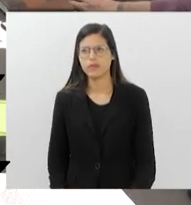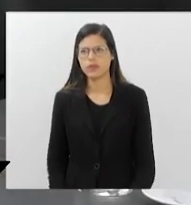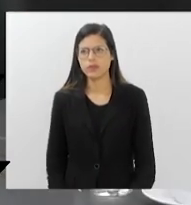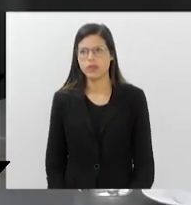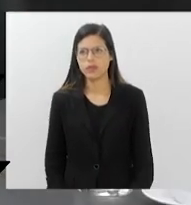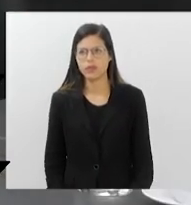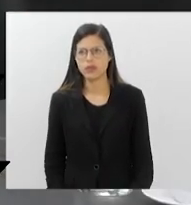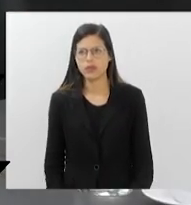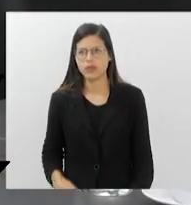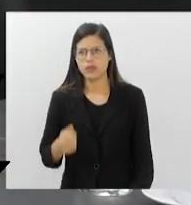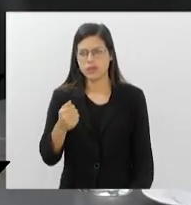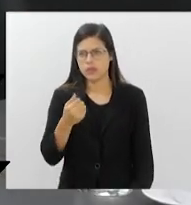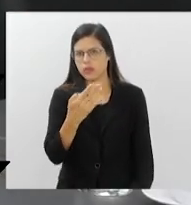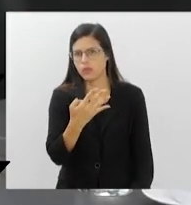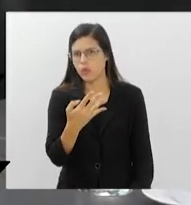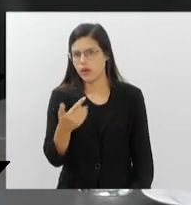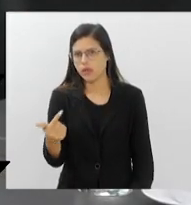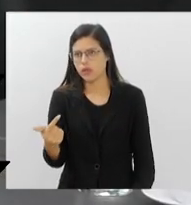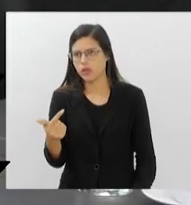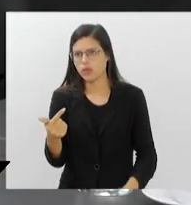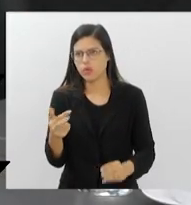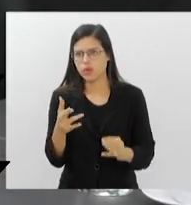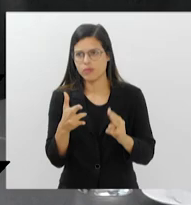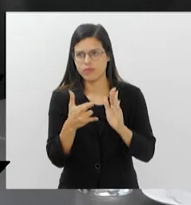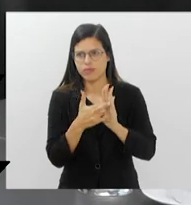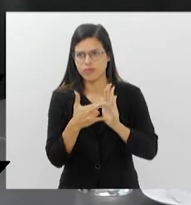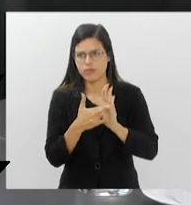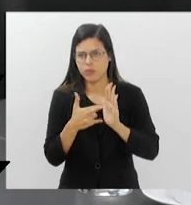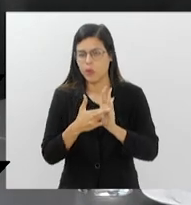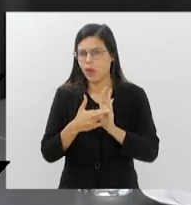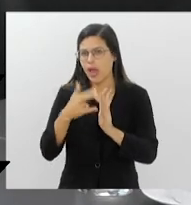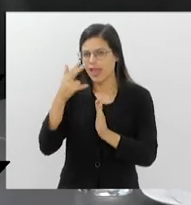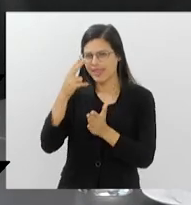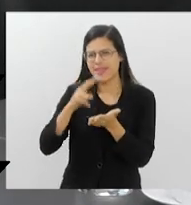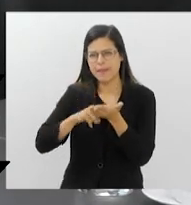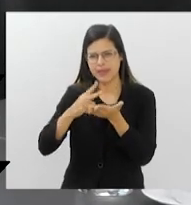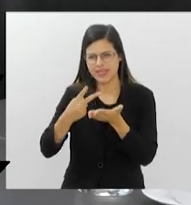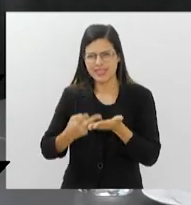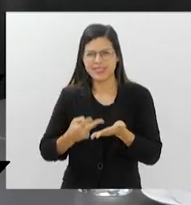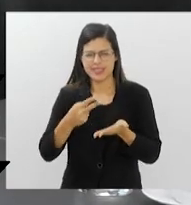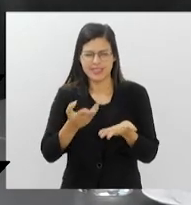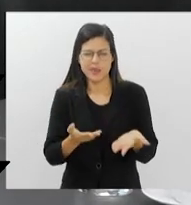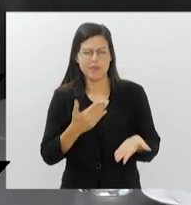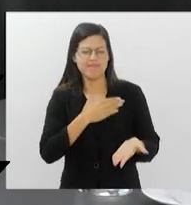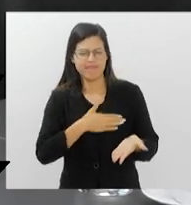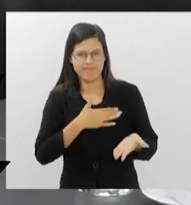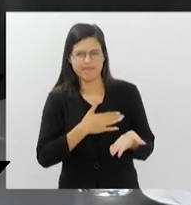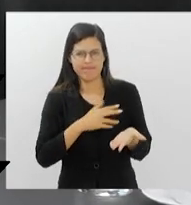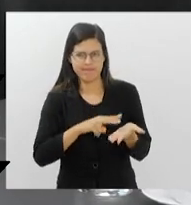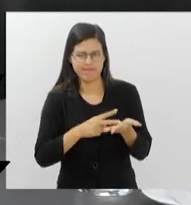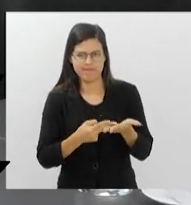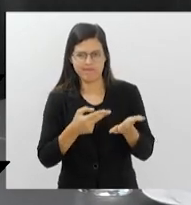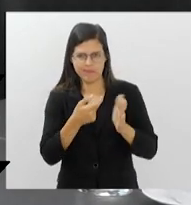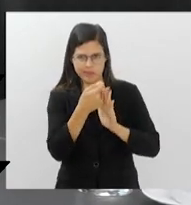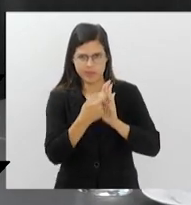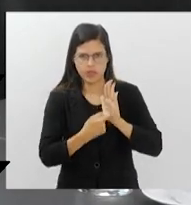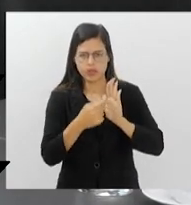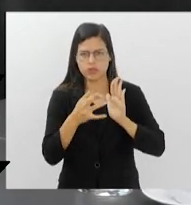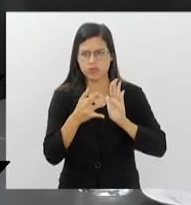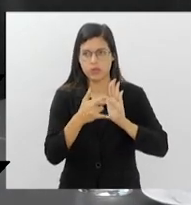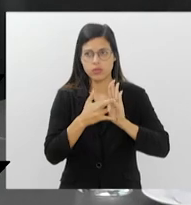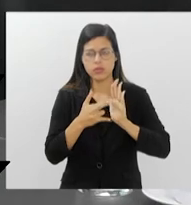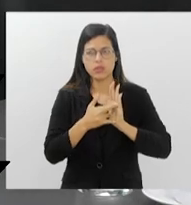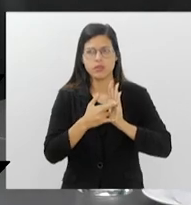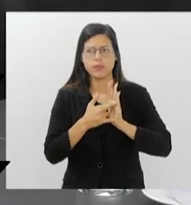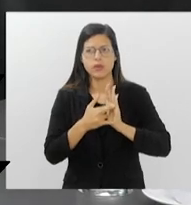barra do 142 do Regimento Gostei da zés que que na verdade a gente pode